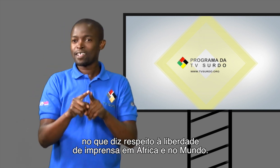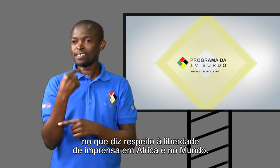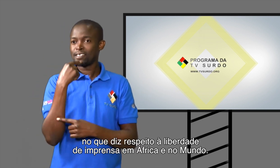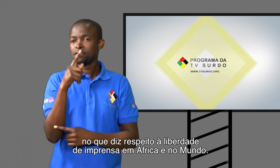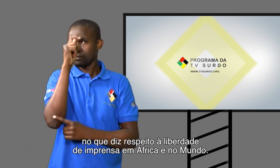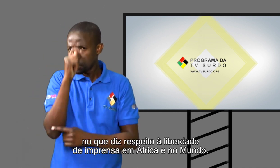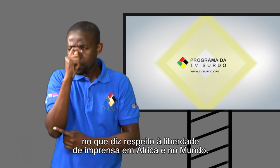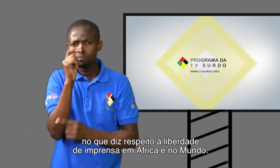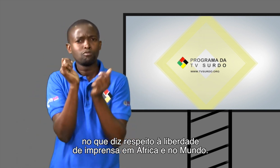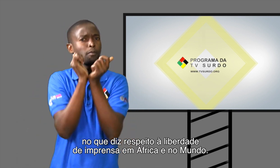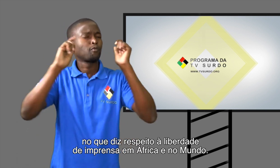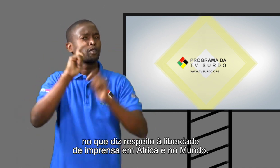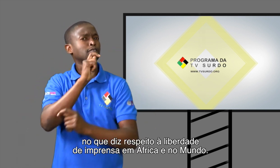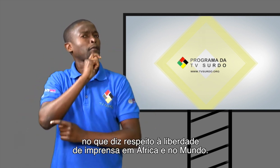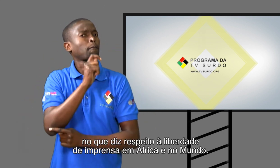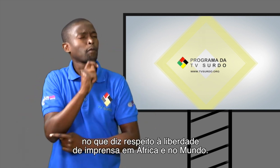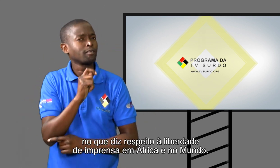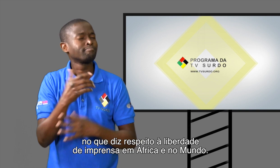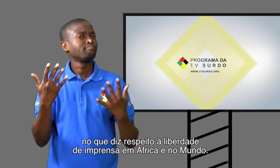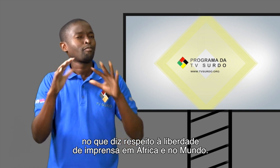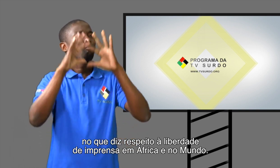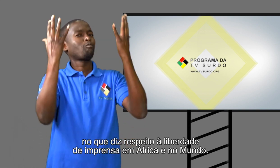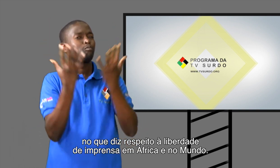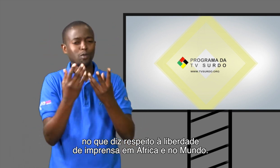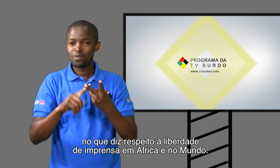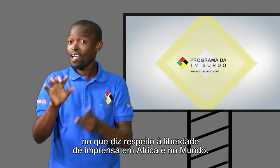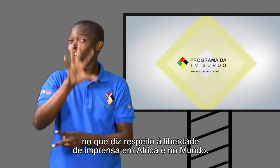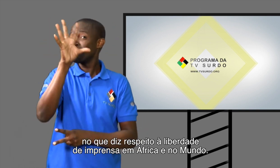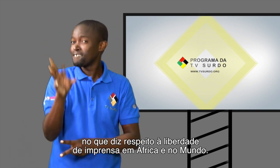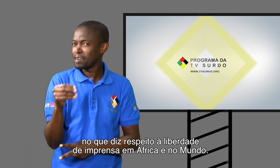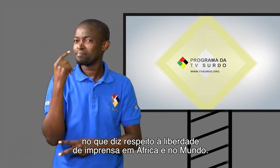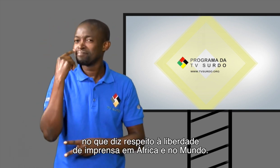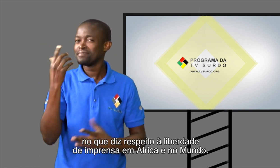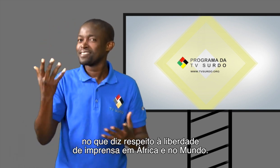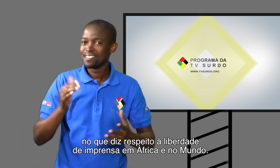diz respeito à liberdade de imprensa em África e no mundo.